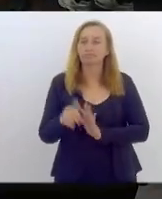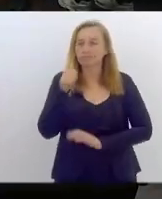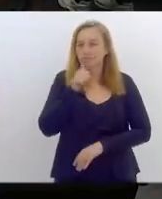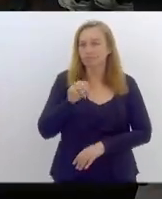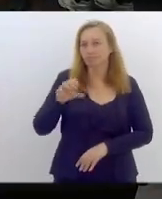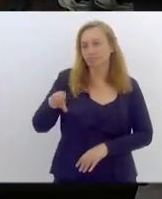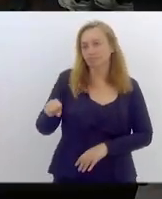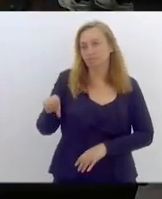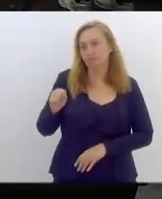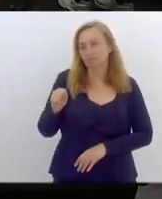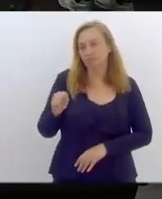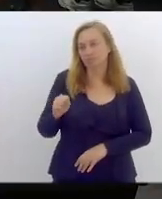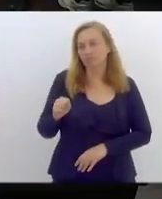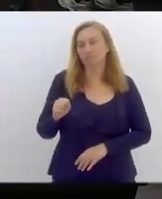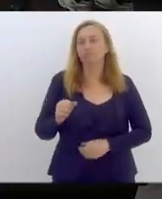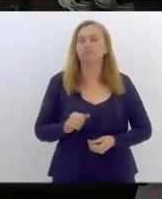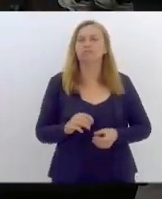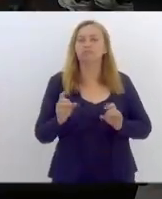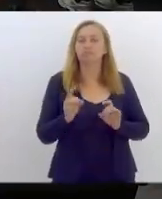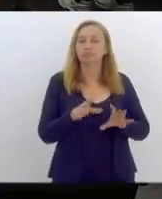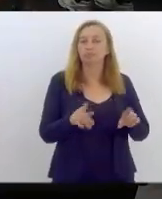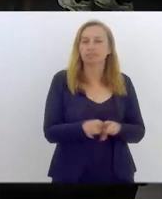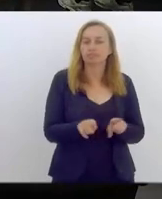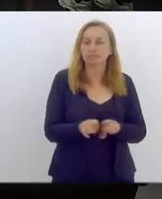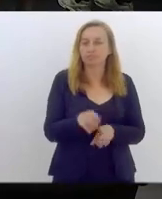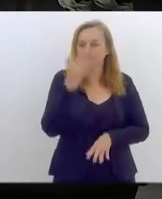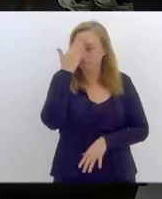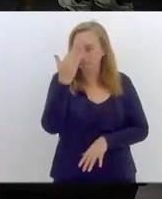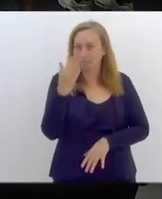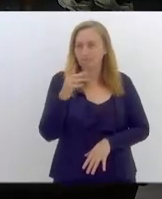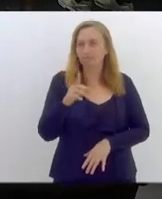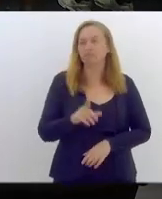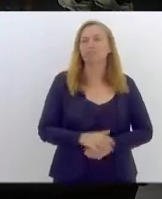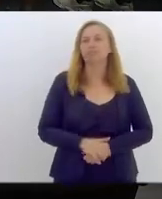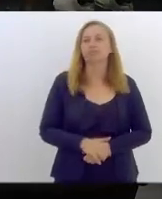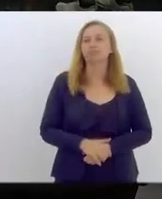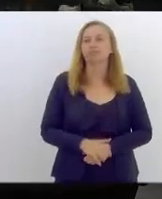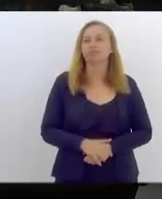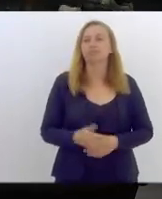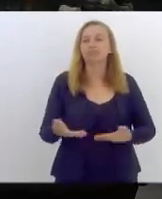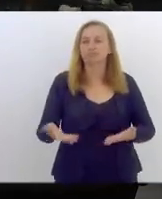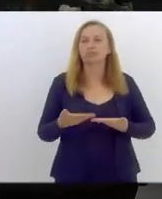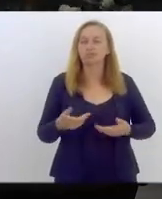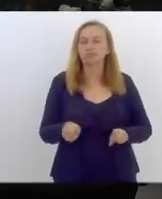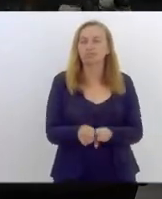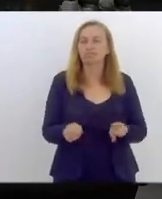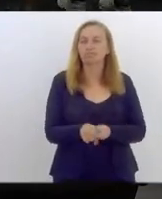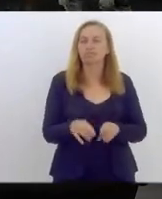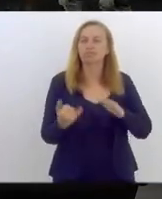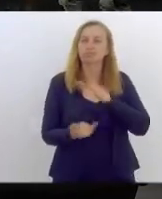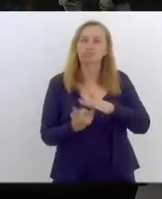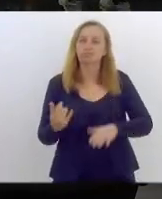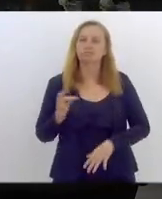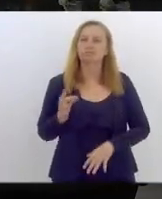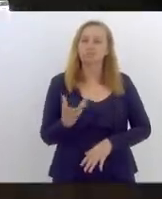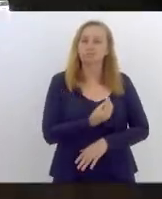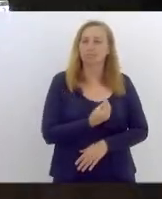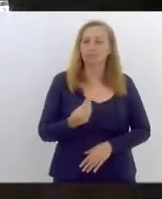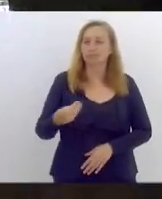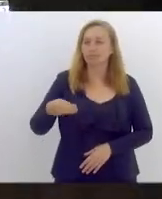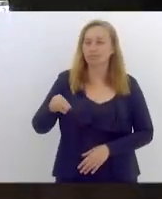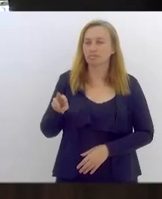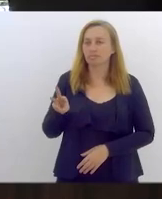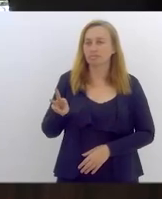lésbicas desabrigadas também. Então, muito obrigada, Dai Guzmão. Convido também o Instituto Transmaré, com